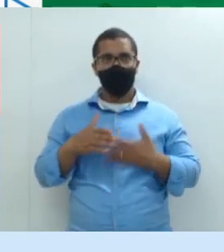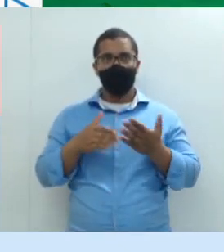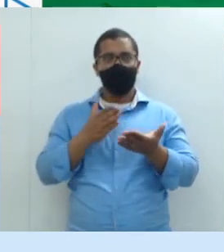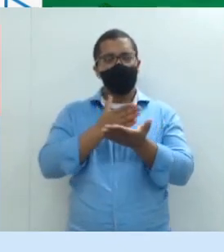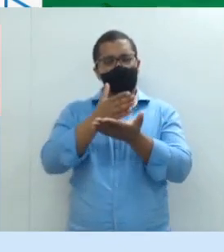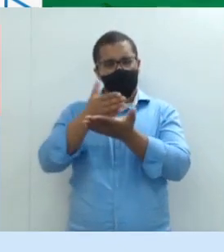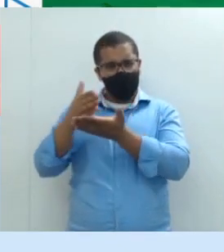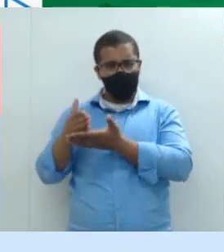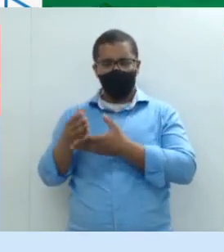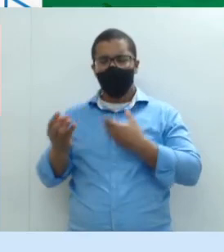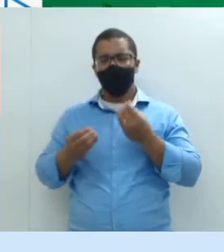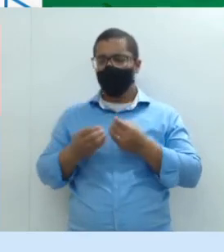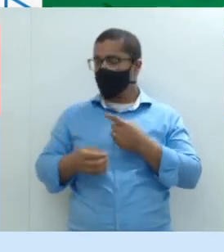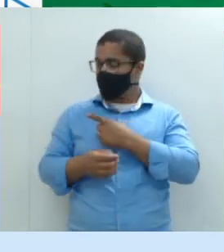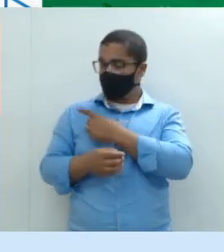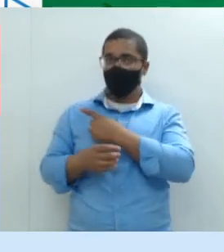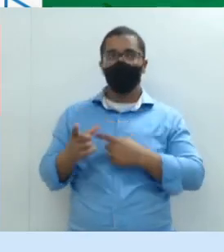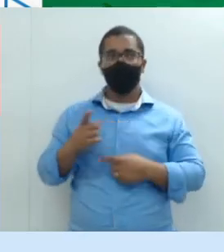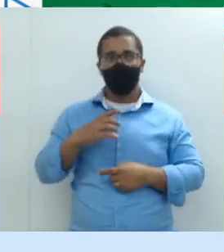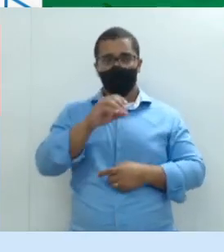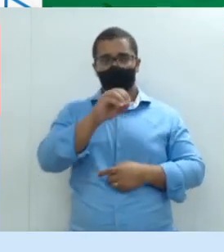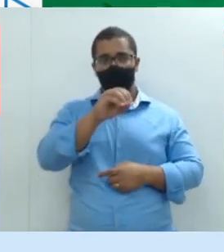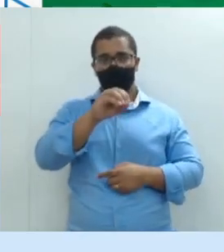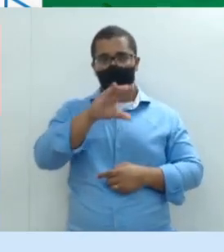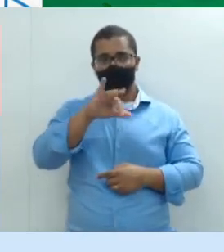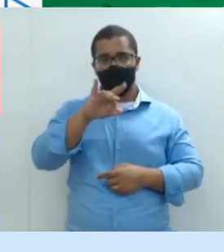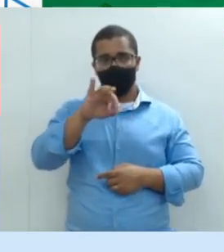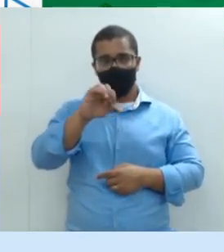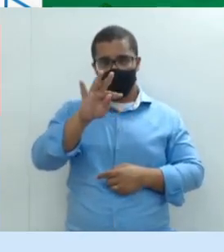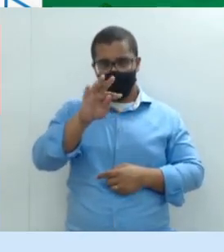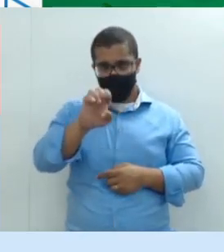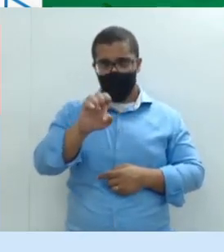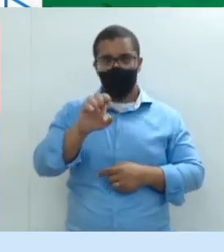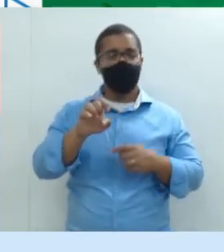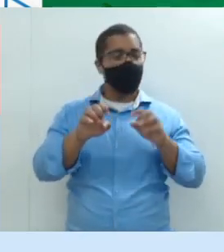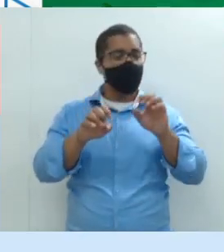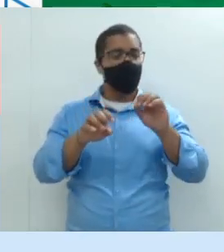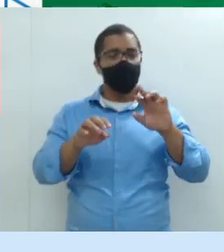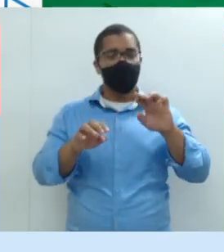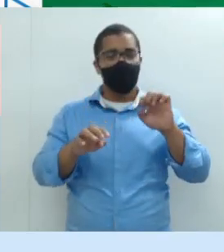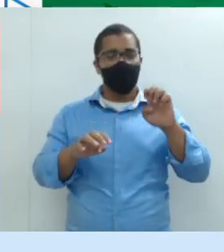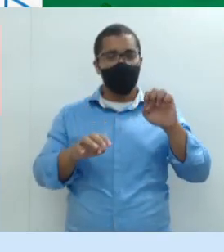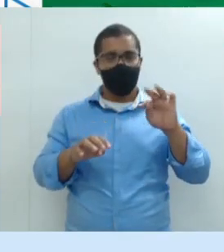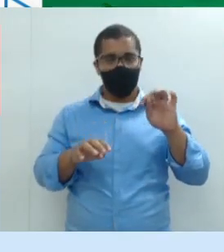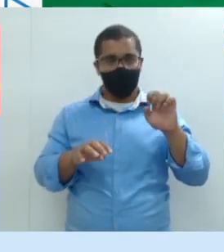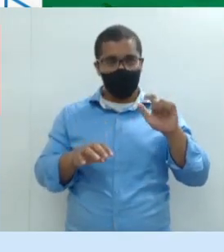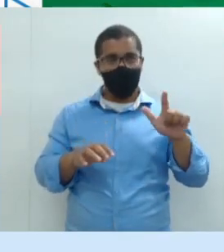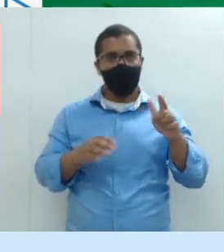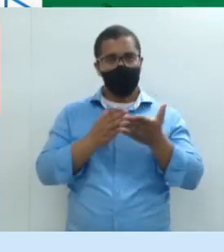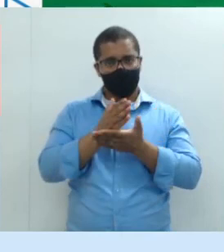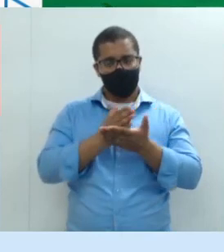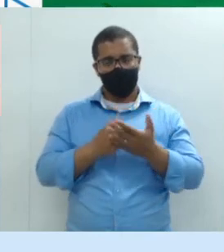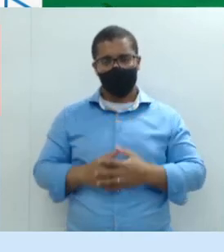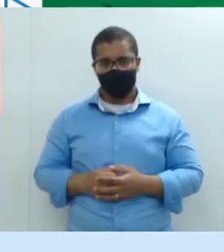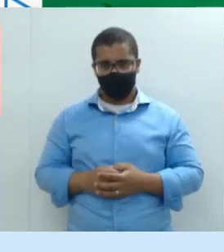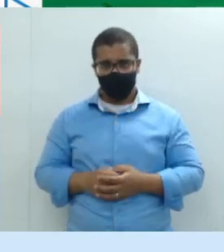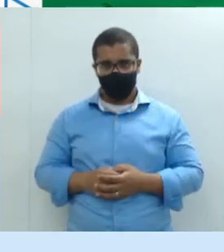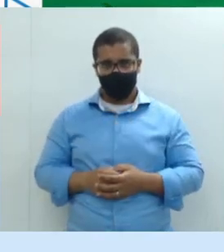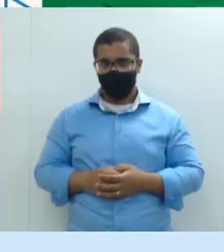para você visualizar, do Ocidente, né? O Império ali do Ocidente, e do lado oriental, como ficou essa divisão.